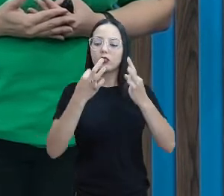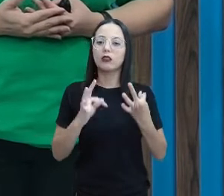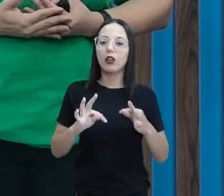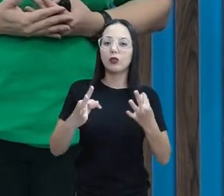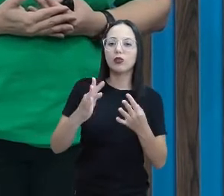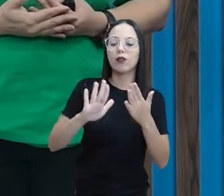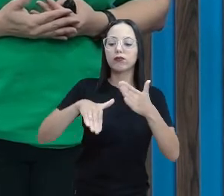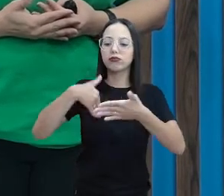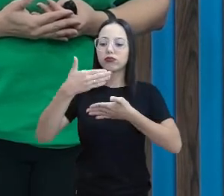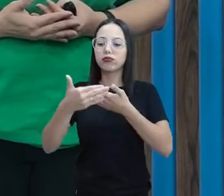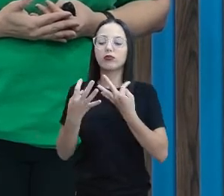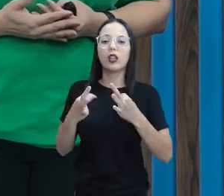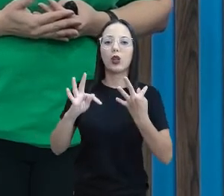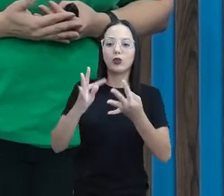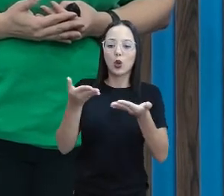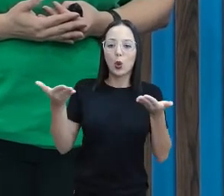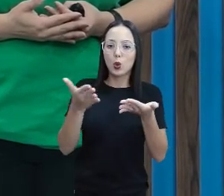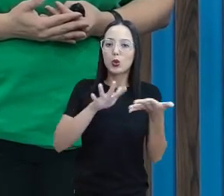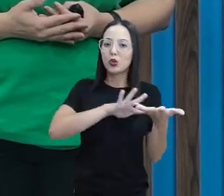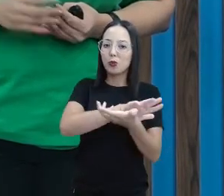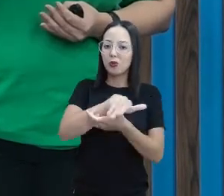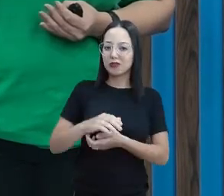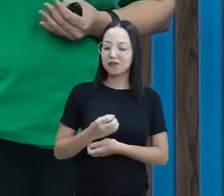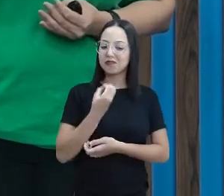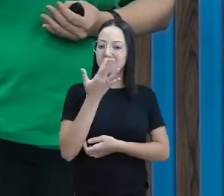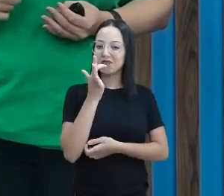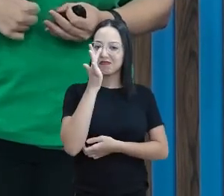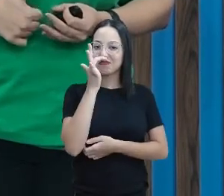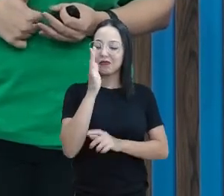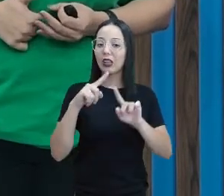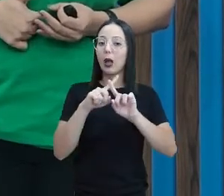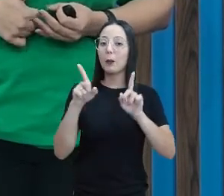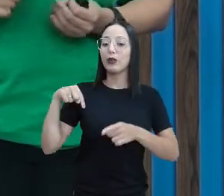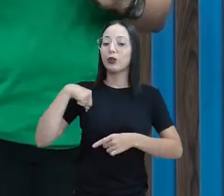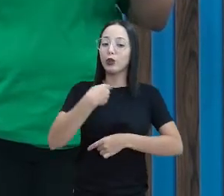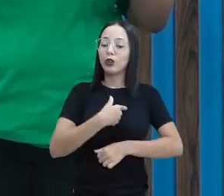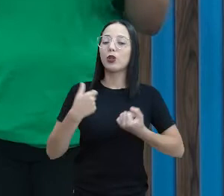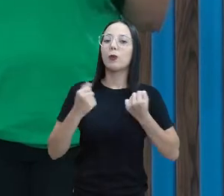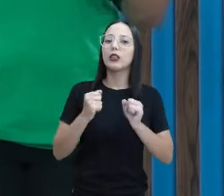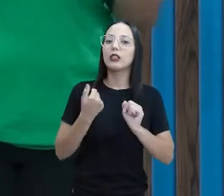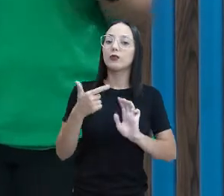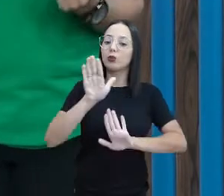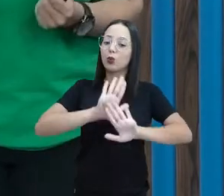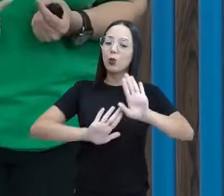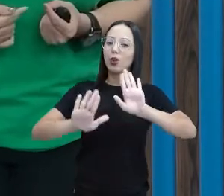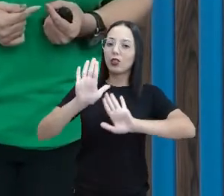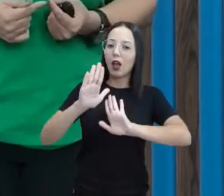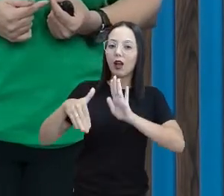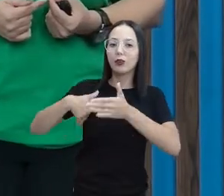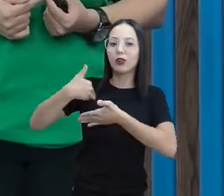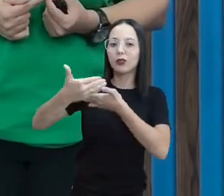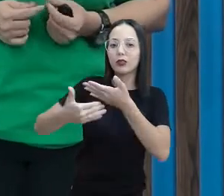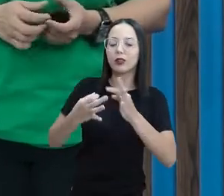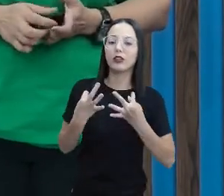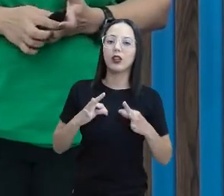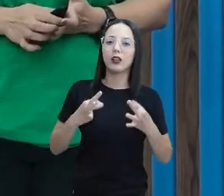né? Esse mundo de hoje está muito chique, viu? Mas a gente precisa tomar cuidado com essa evolução